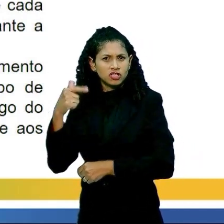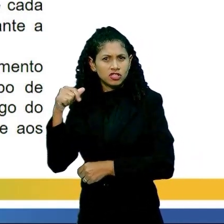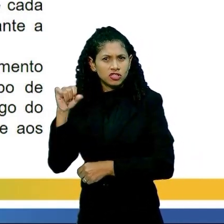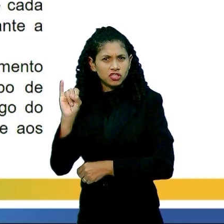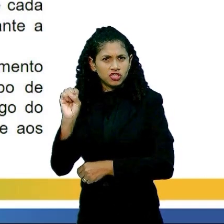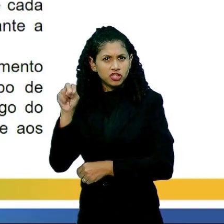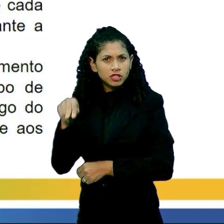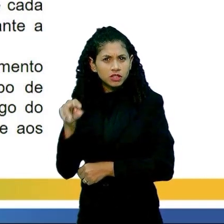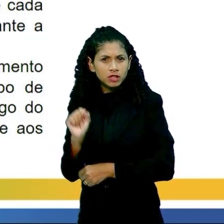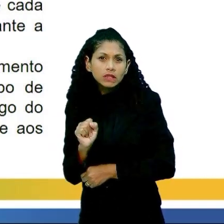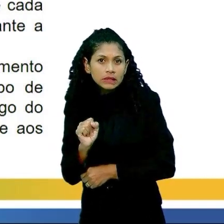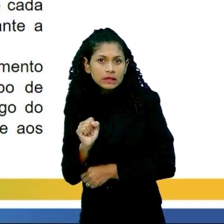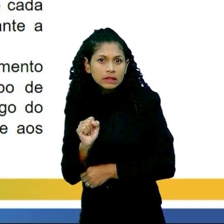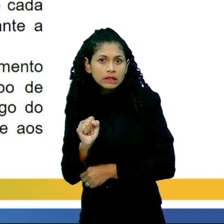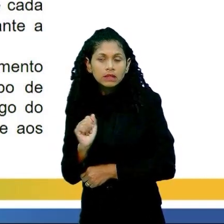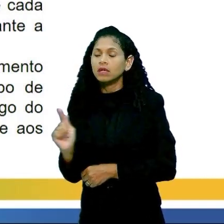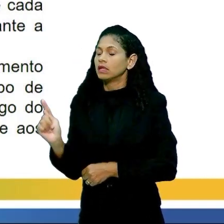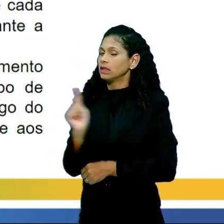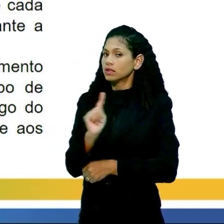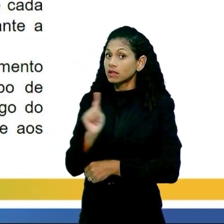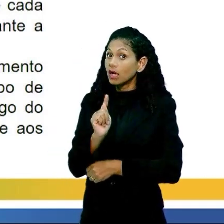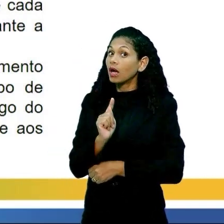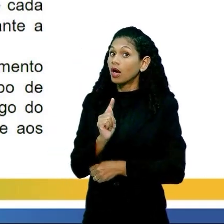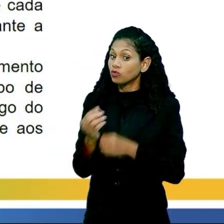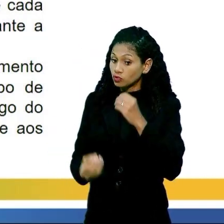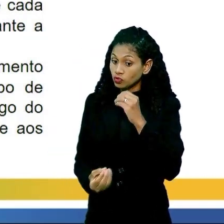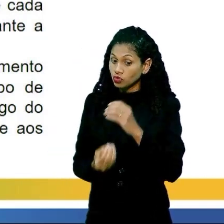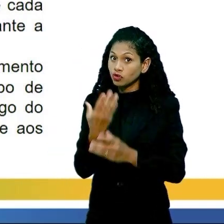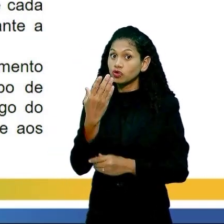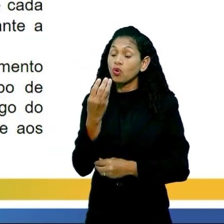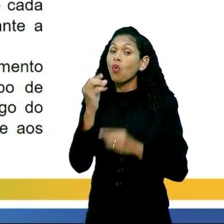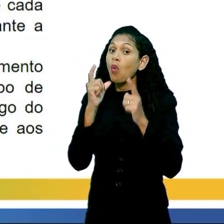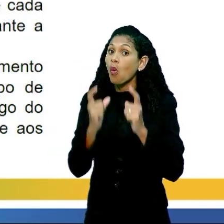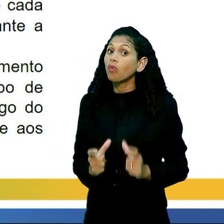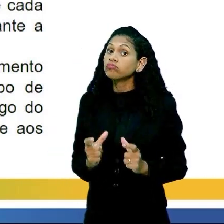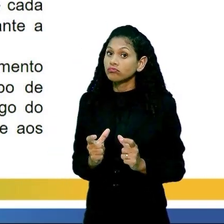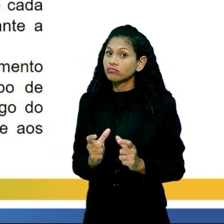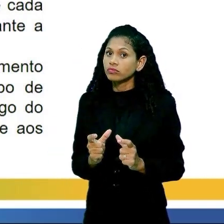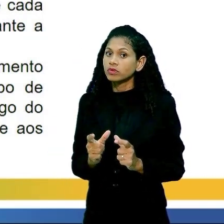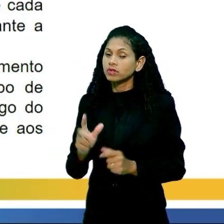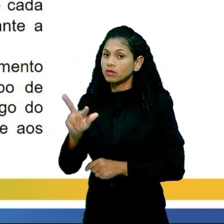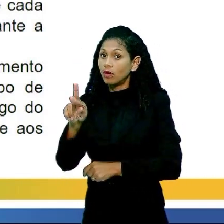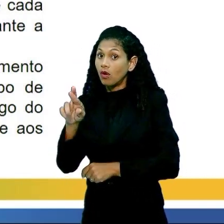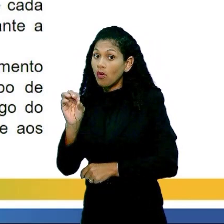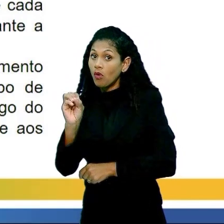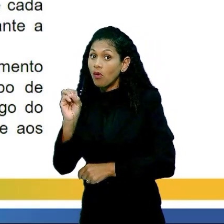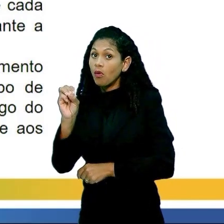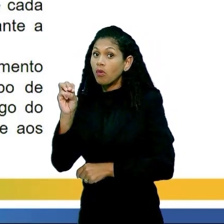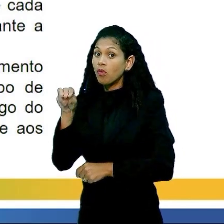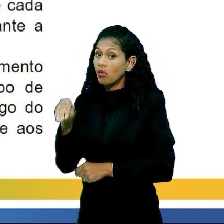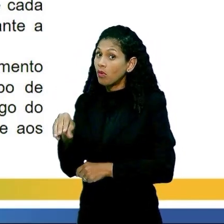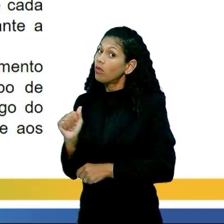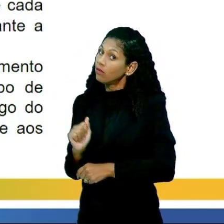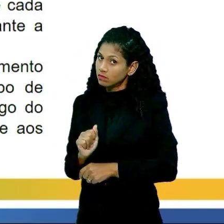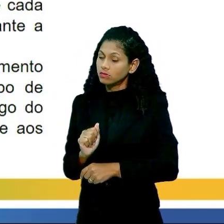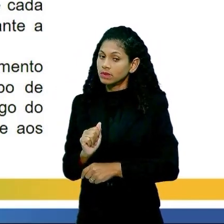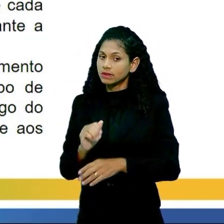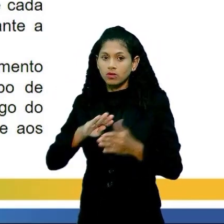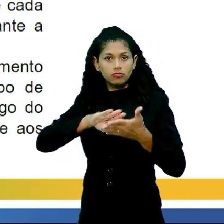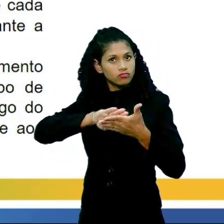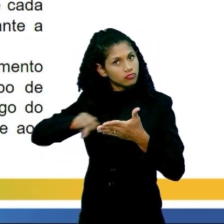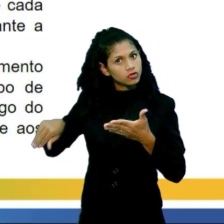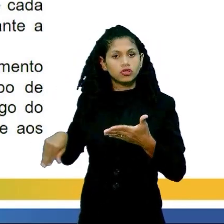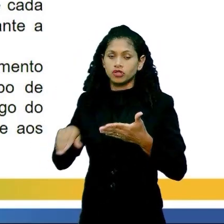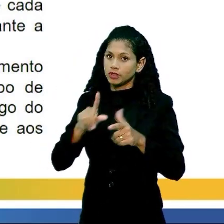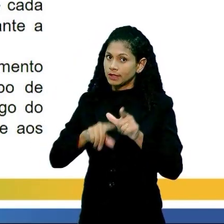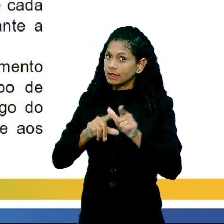China, e foi trazida pelo Império Romano. Ela foi produzida pelo Império Romano, porém ela não surgiu na China, não. A